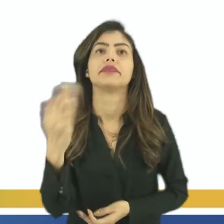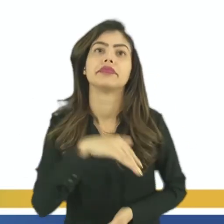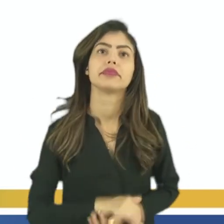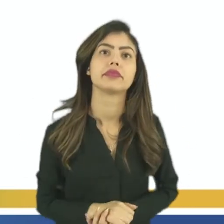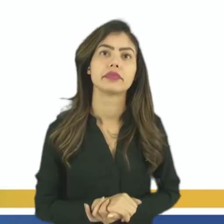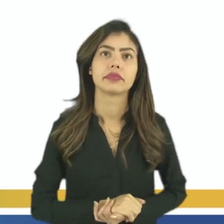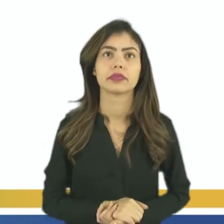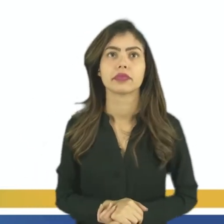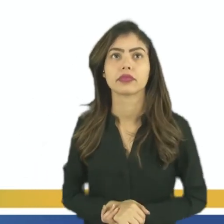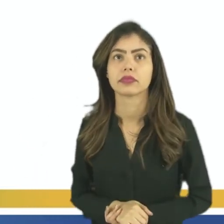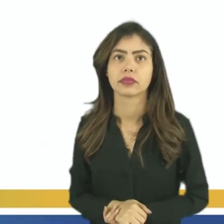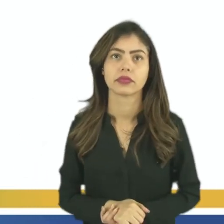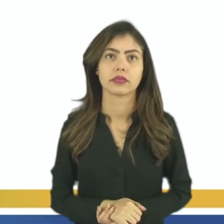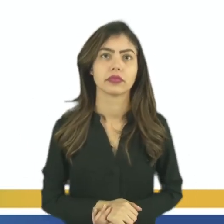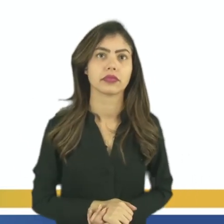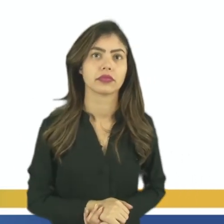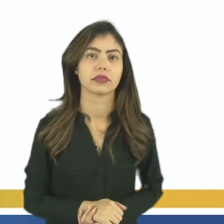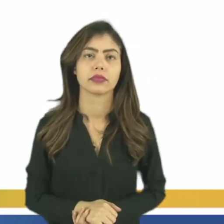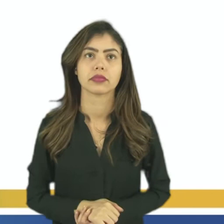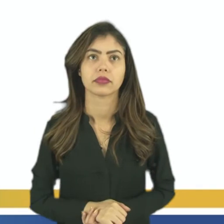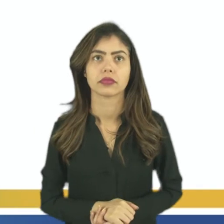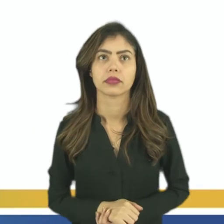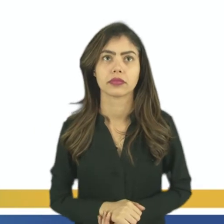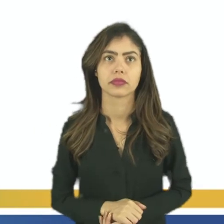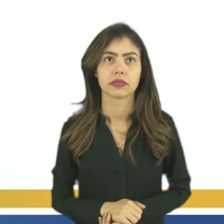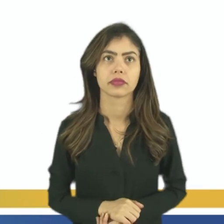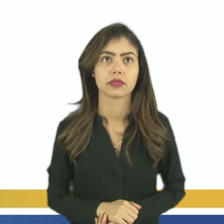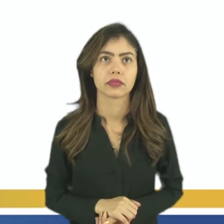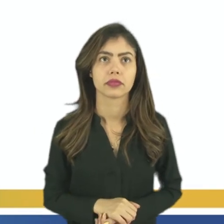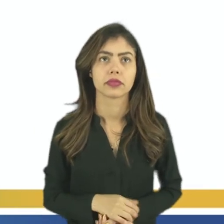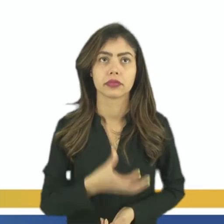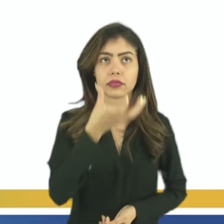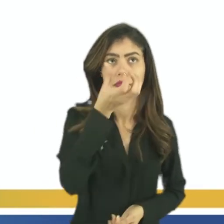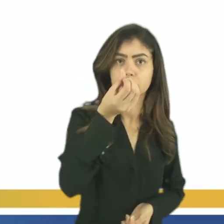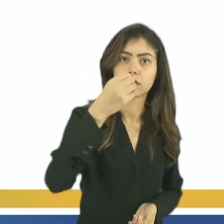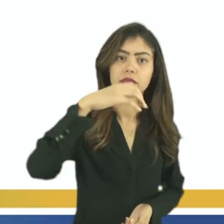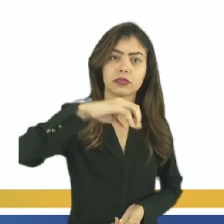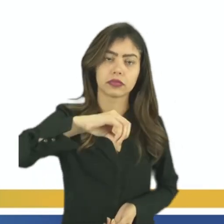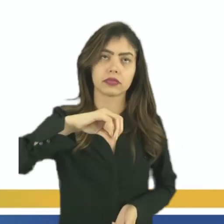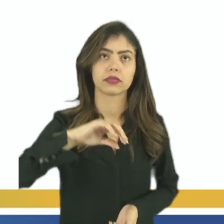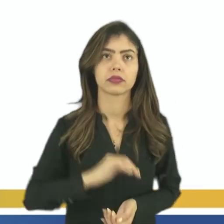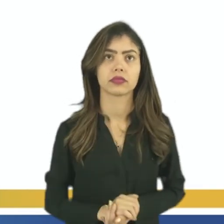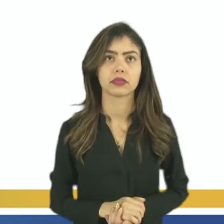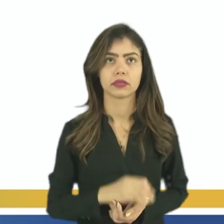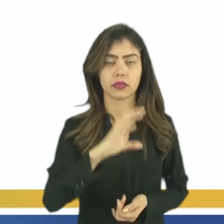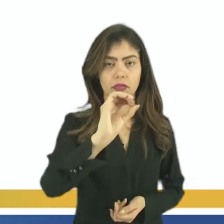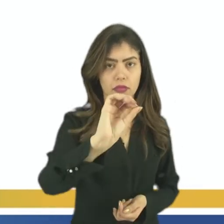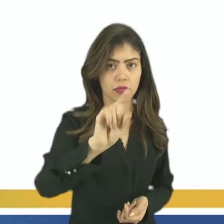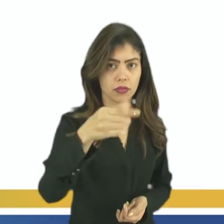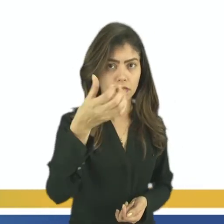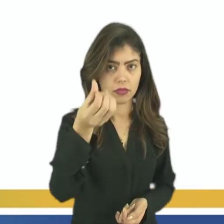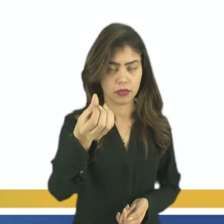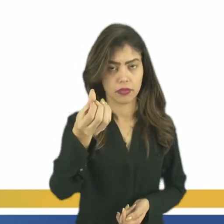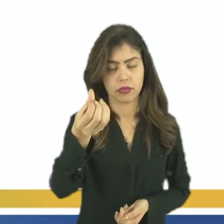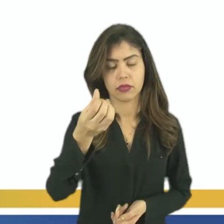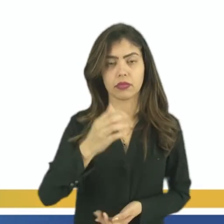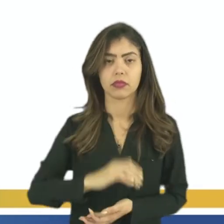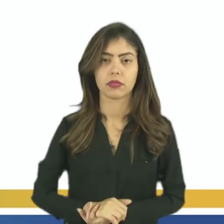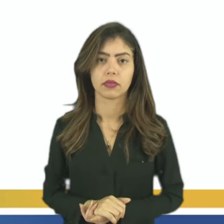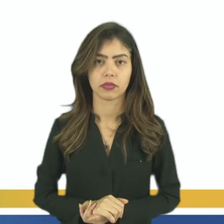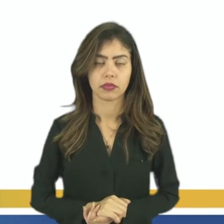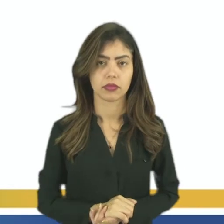vamos lá bom então primeiro a fração seis sobre 9 representa o número